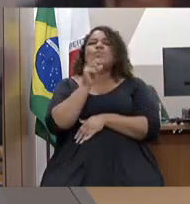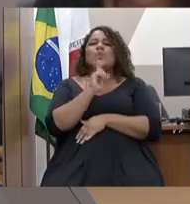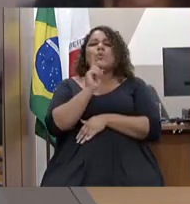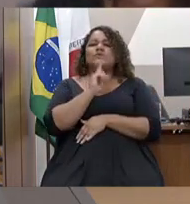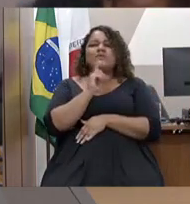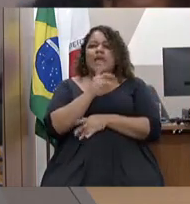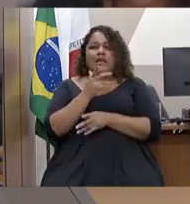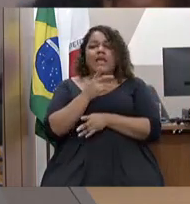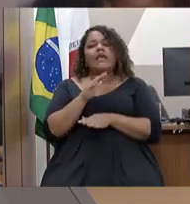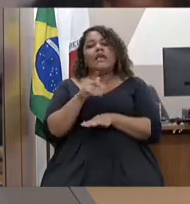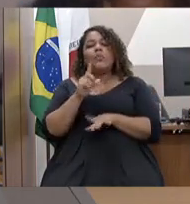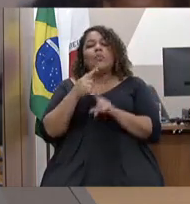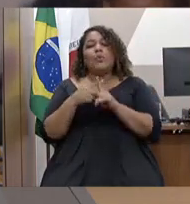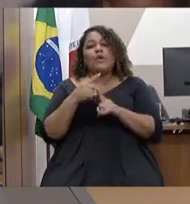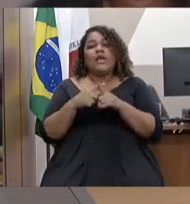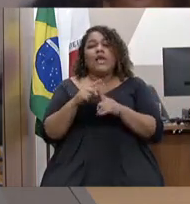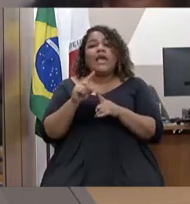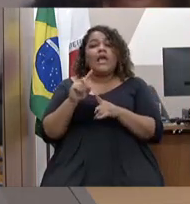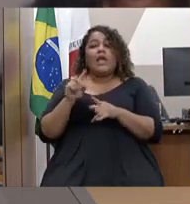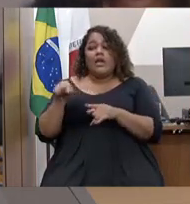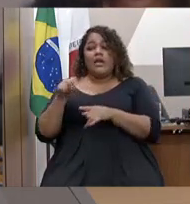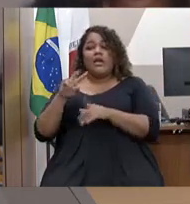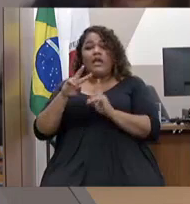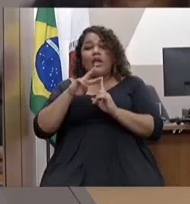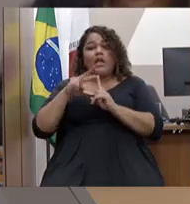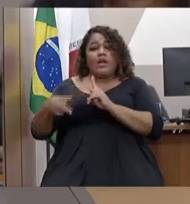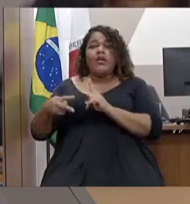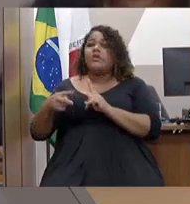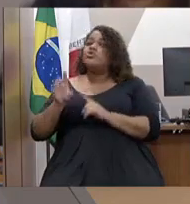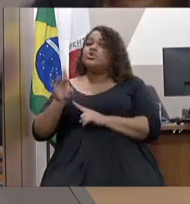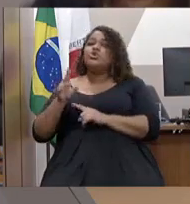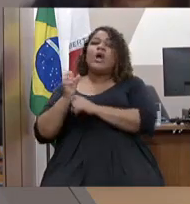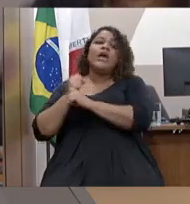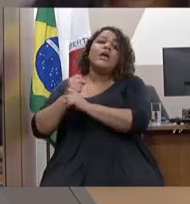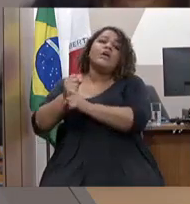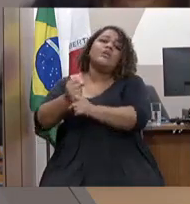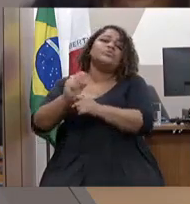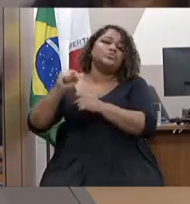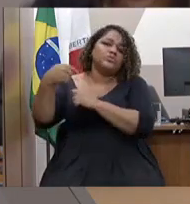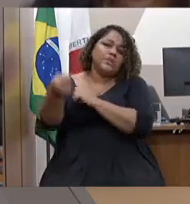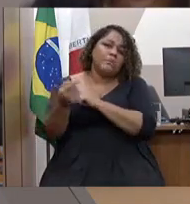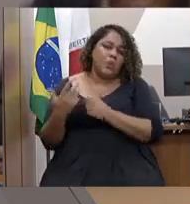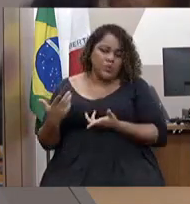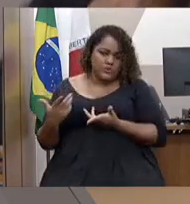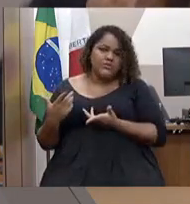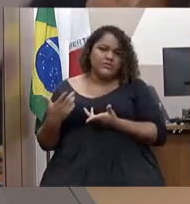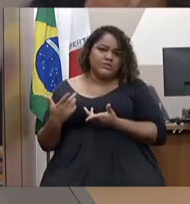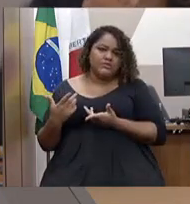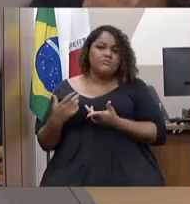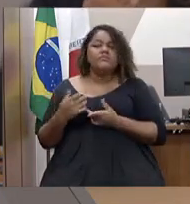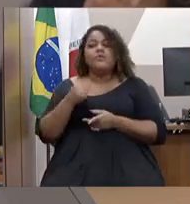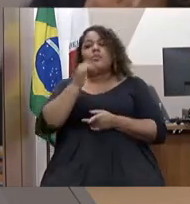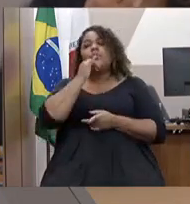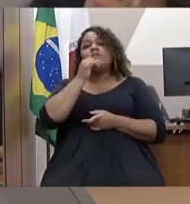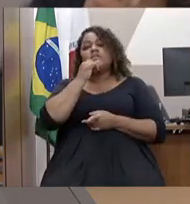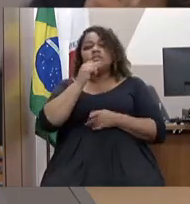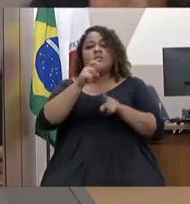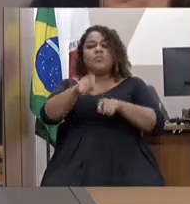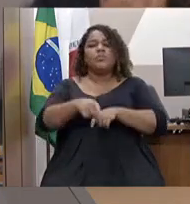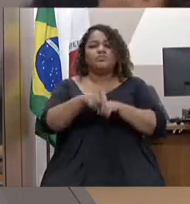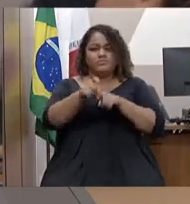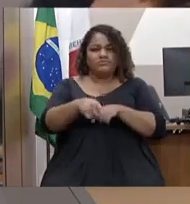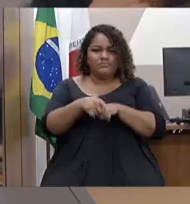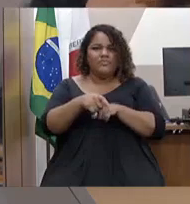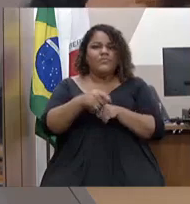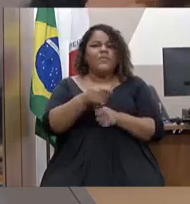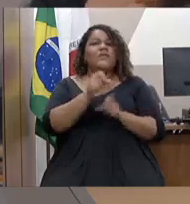é um acidente imediato né E a gente não tem dado nenhum sobre por exemplo o que que os pesticidas o que que os agrotóxicos que vários